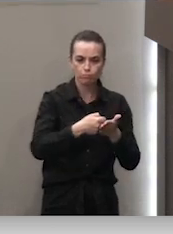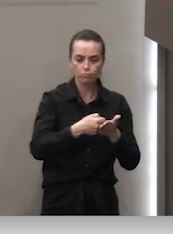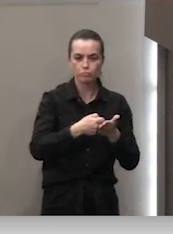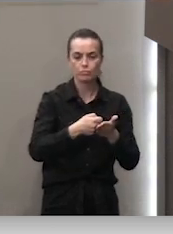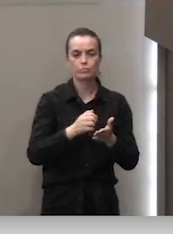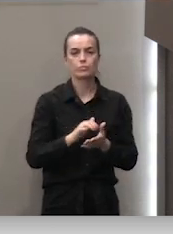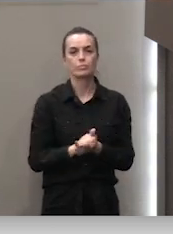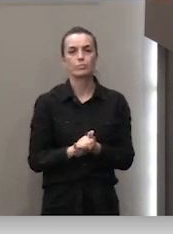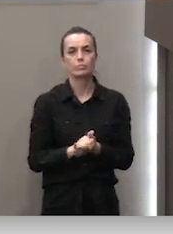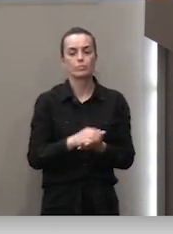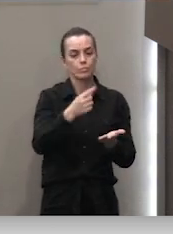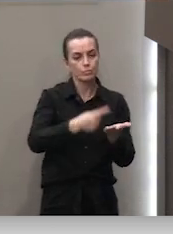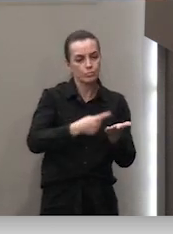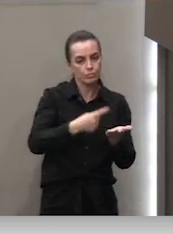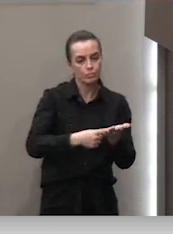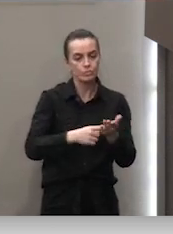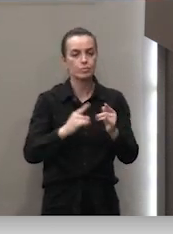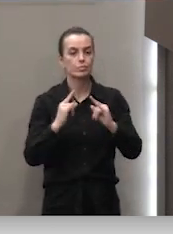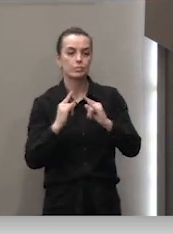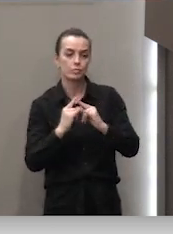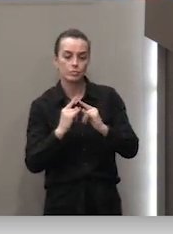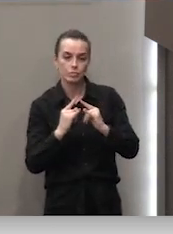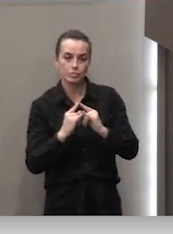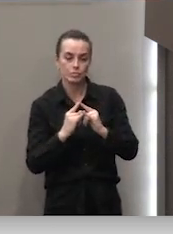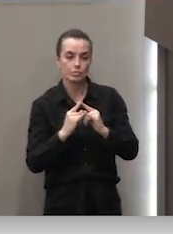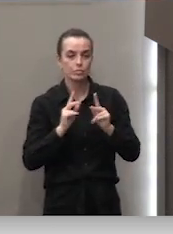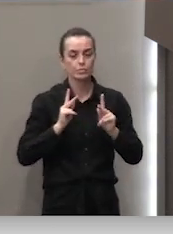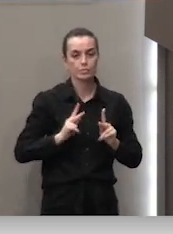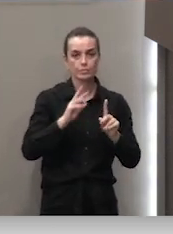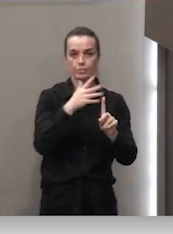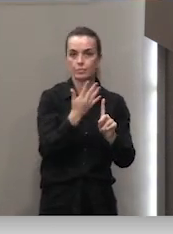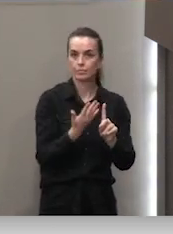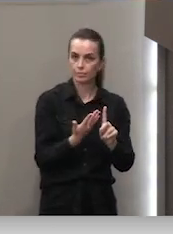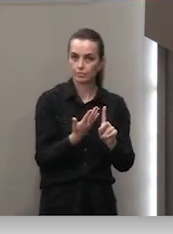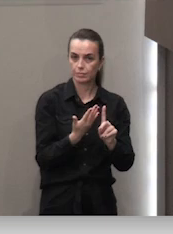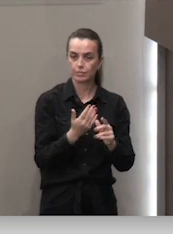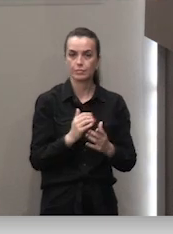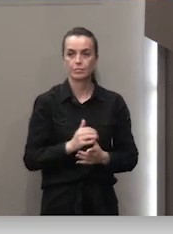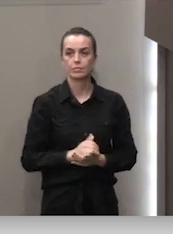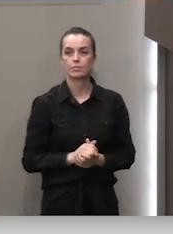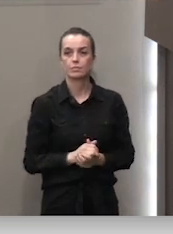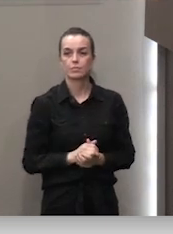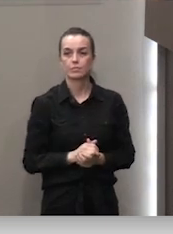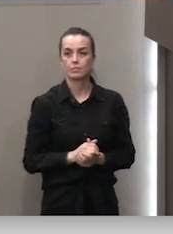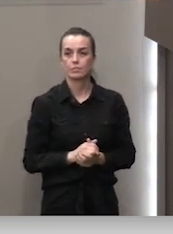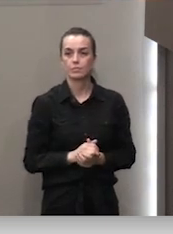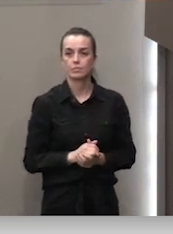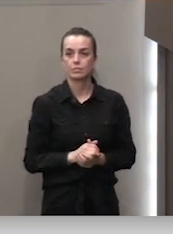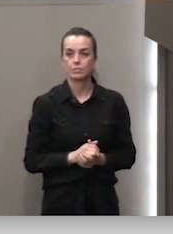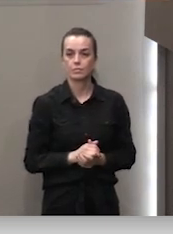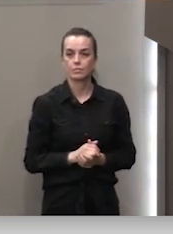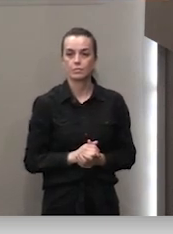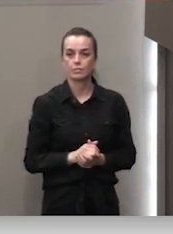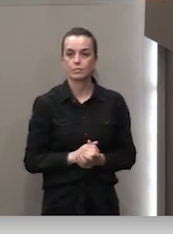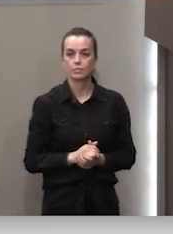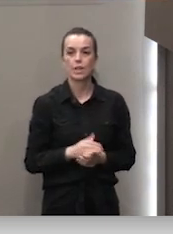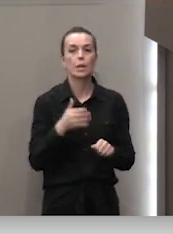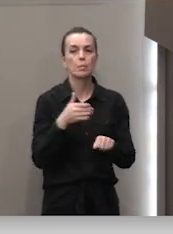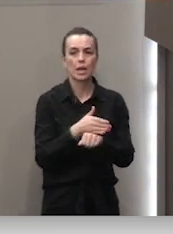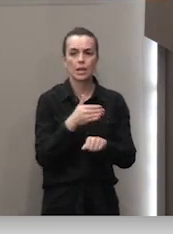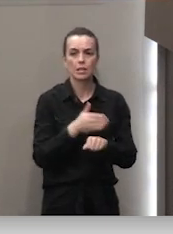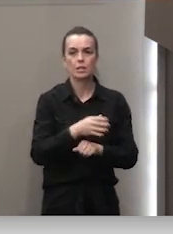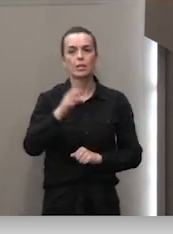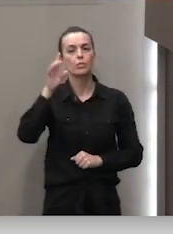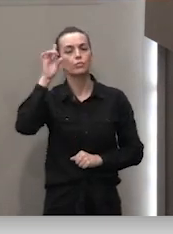as pessoas e as entidades que são homenageadas, que efetivamente fazem parte do nosso dia a